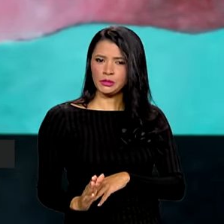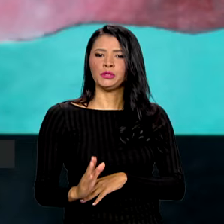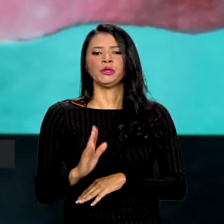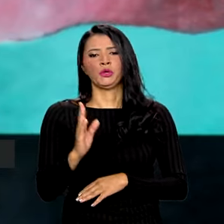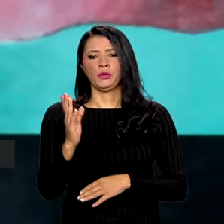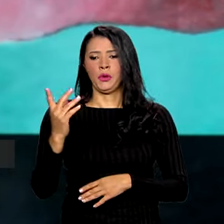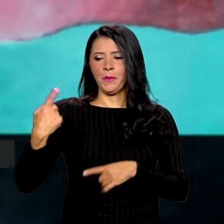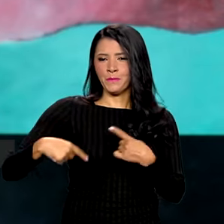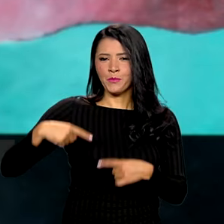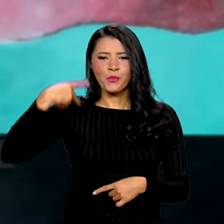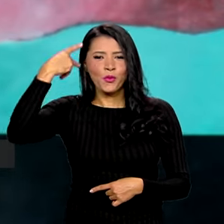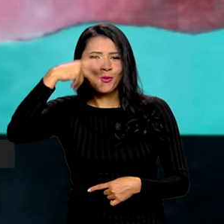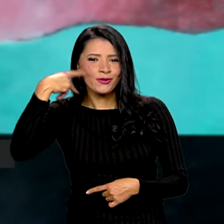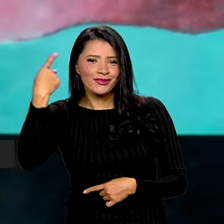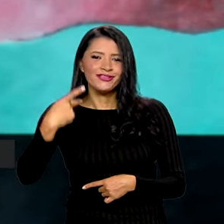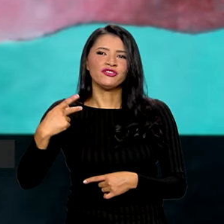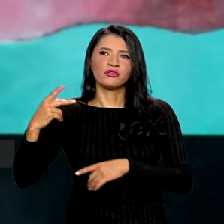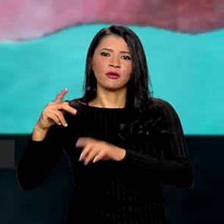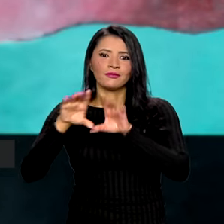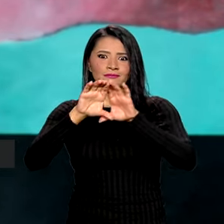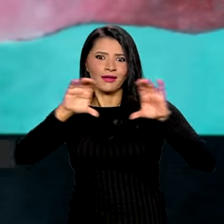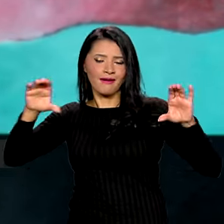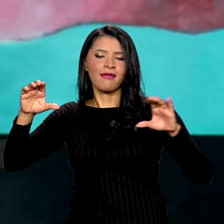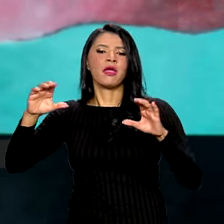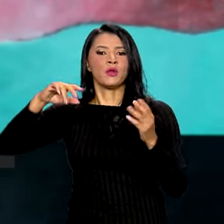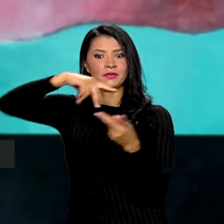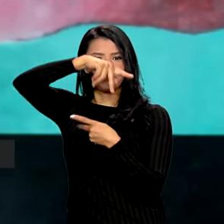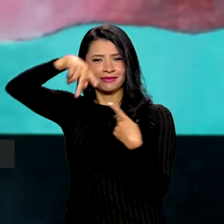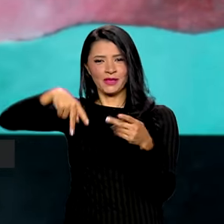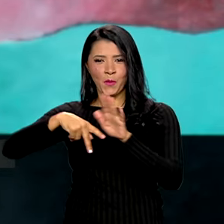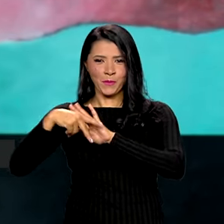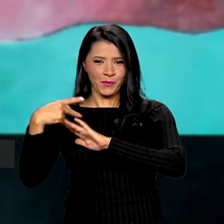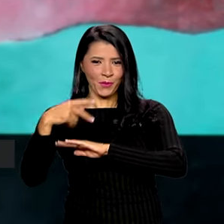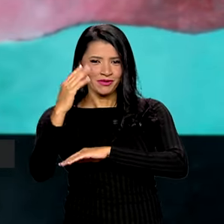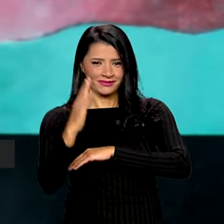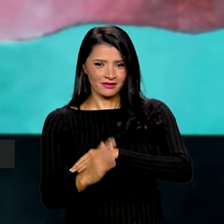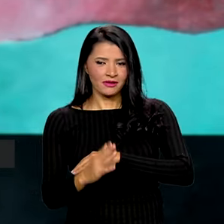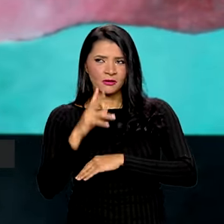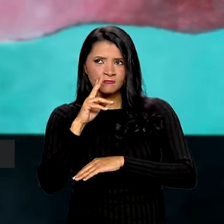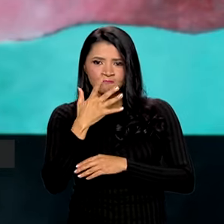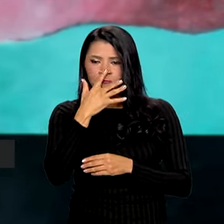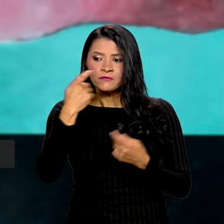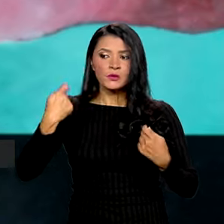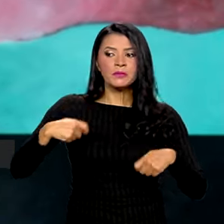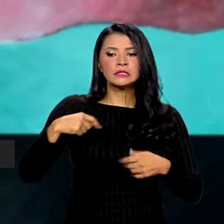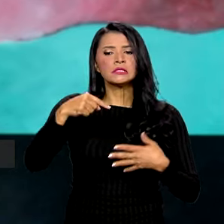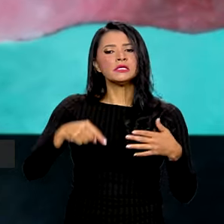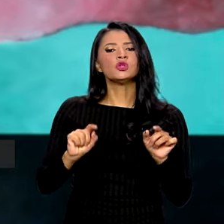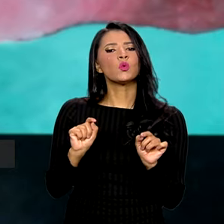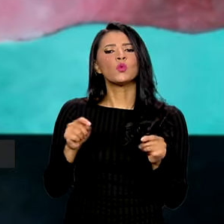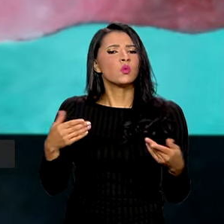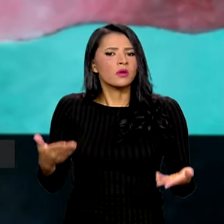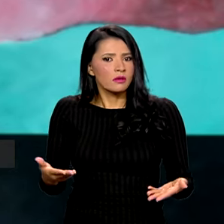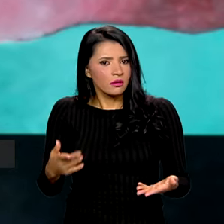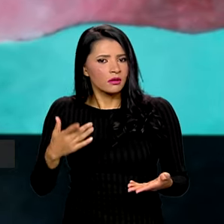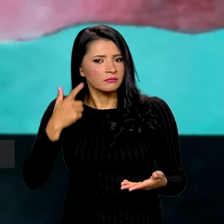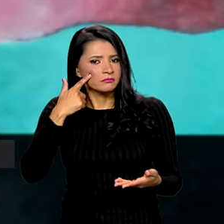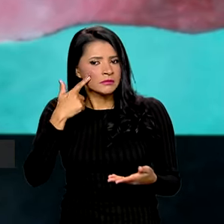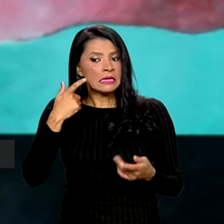de Política Aeroespacial Brasileira, para ver as necessidades, né? Na medida em que a